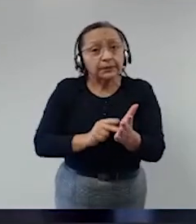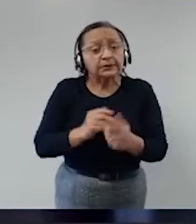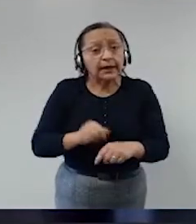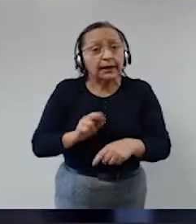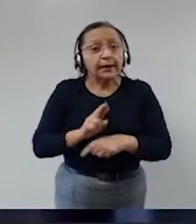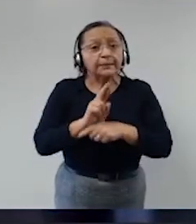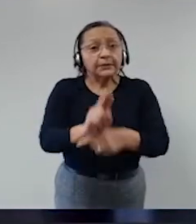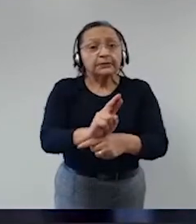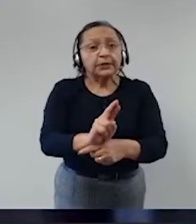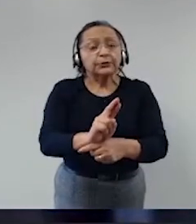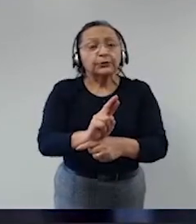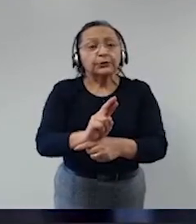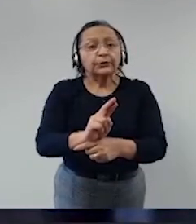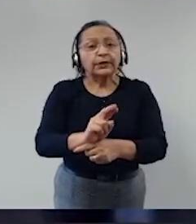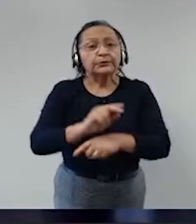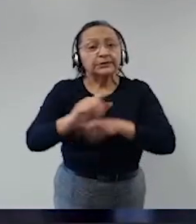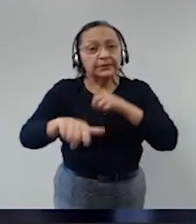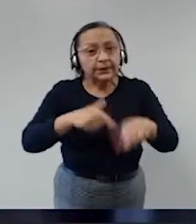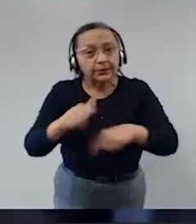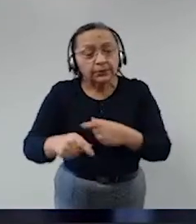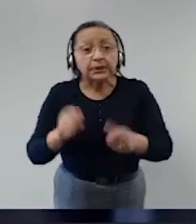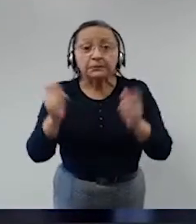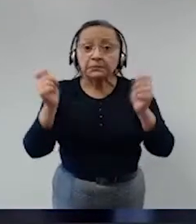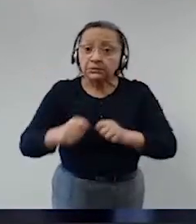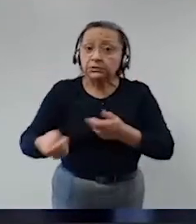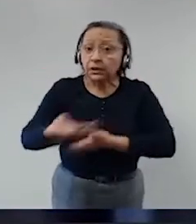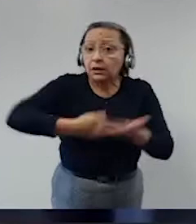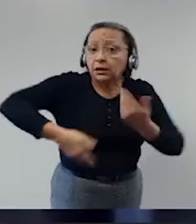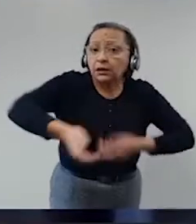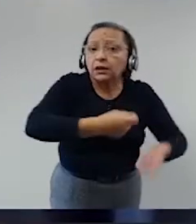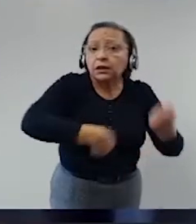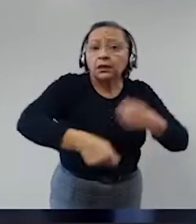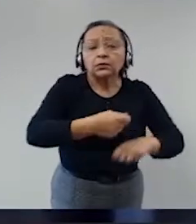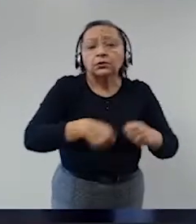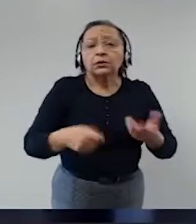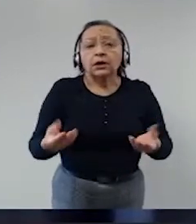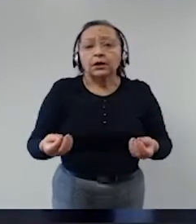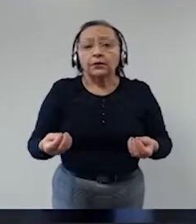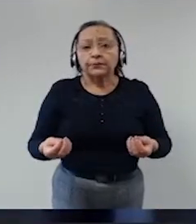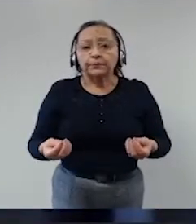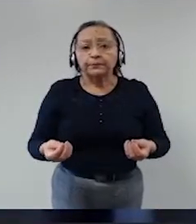esta possibilidade negocial de maneira a